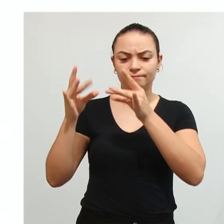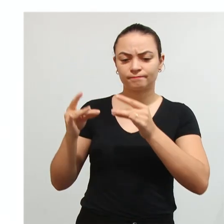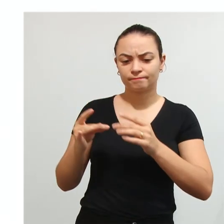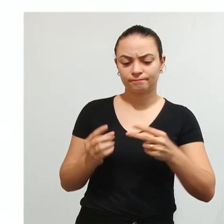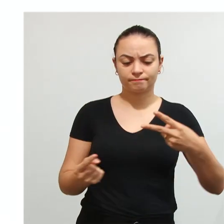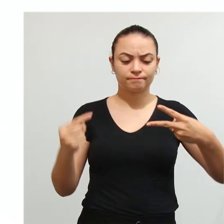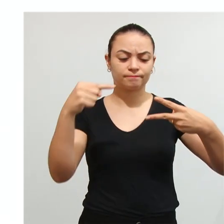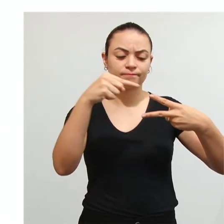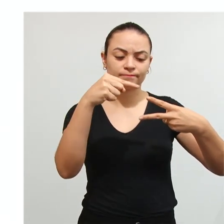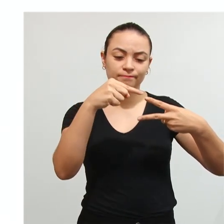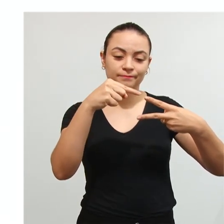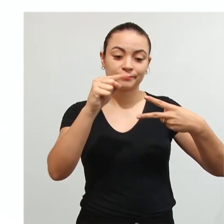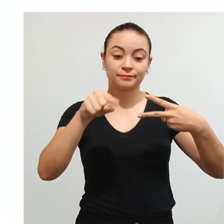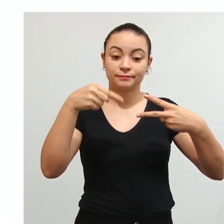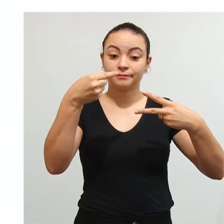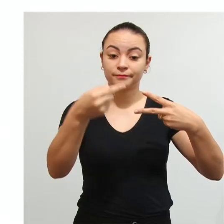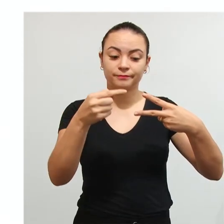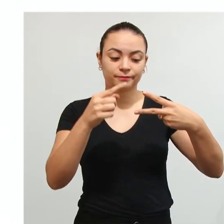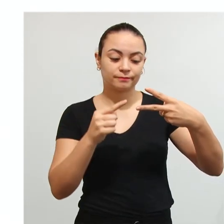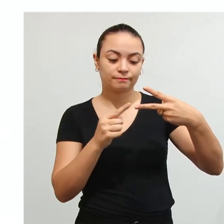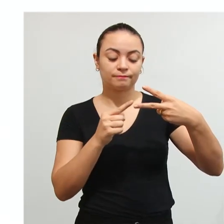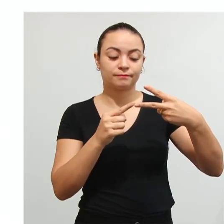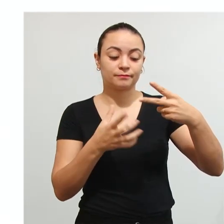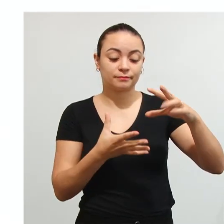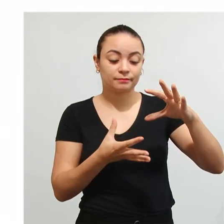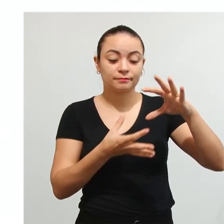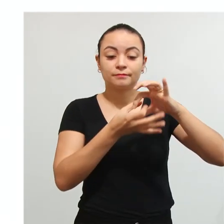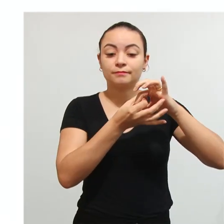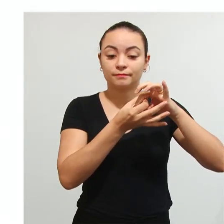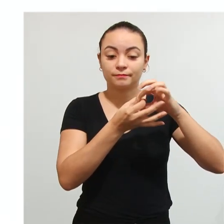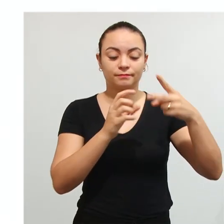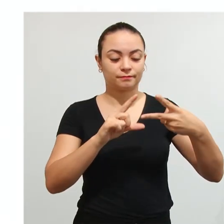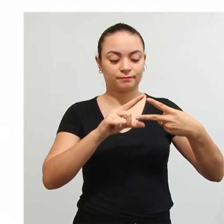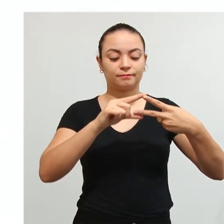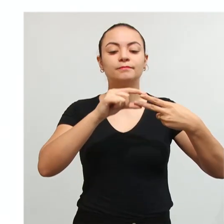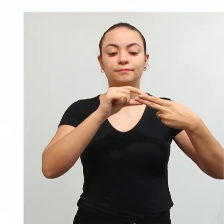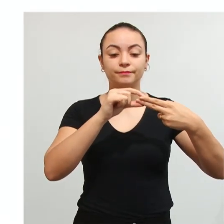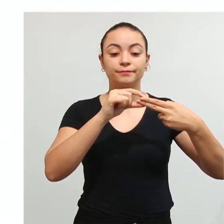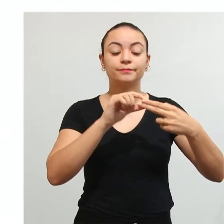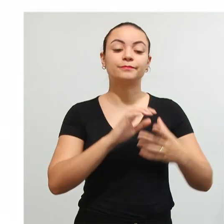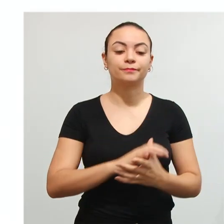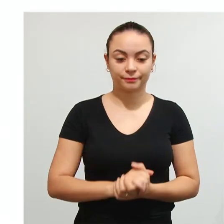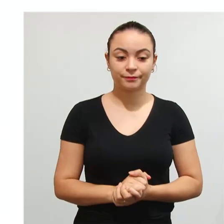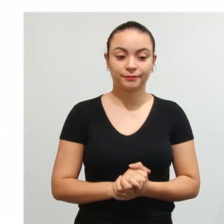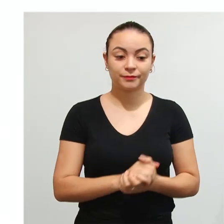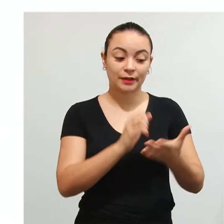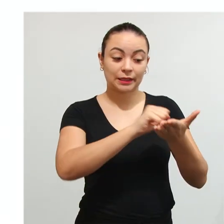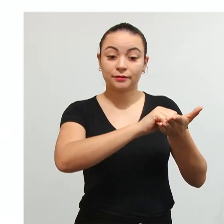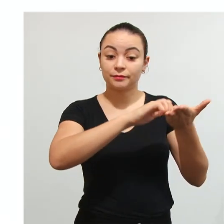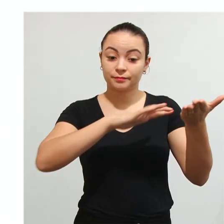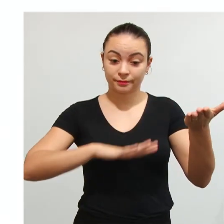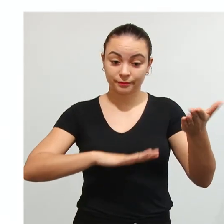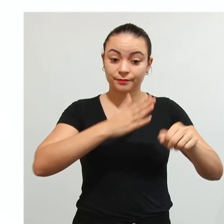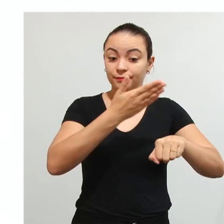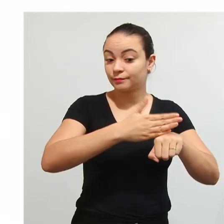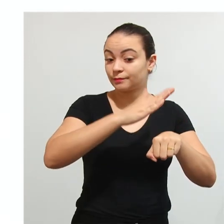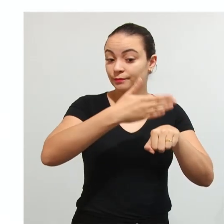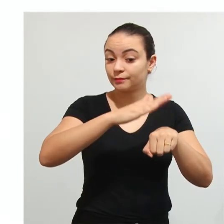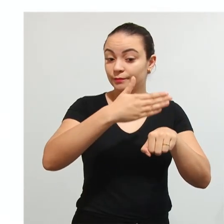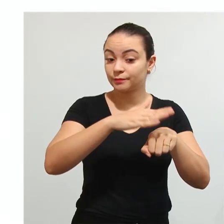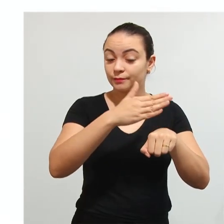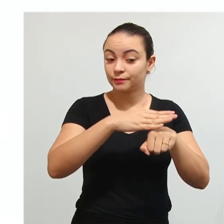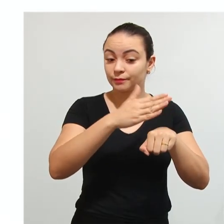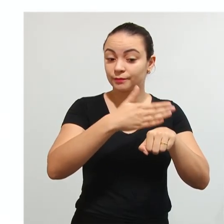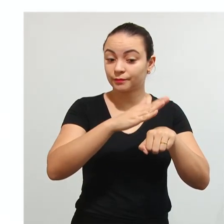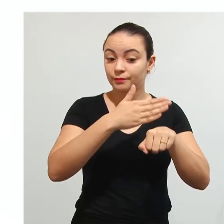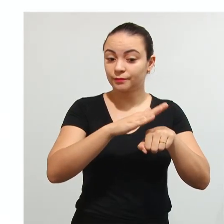porcentagem. Vamos resolver exercícios que envolvem porcentagem utilizando regra de 3. Então, por isso eu preciso